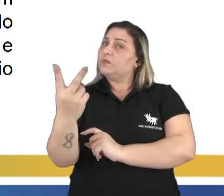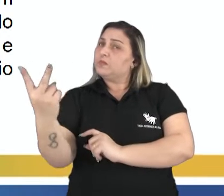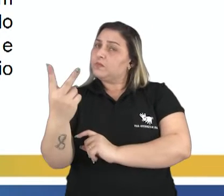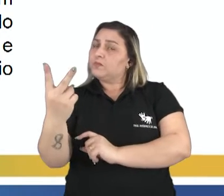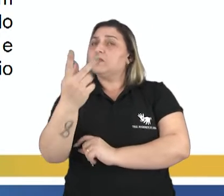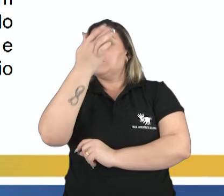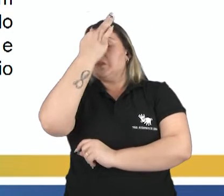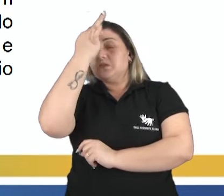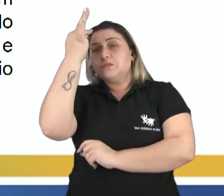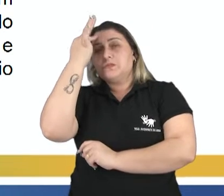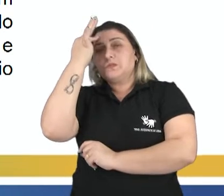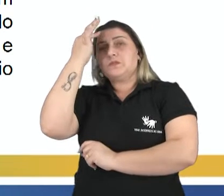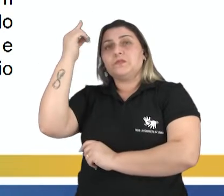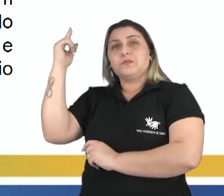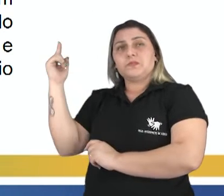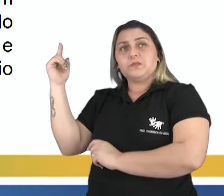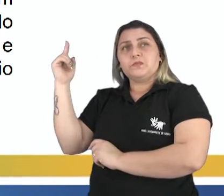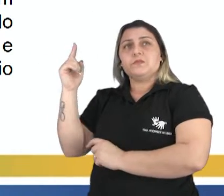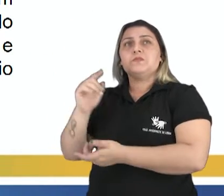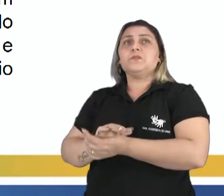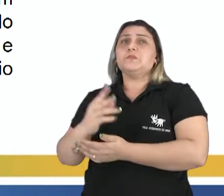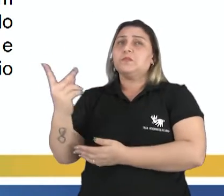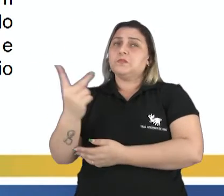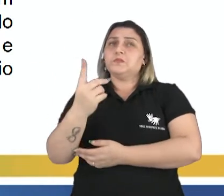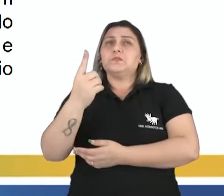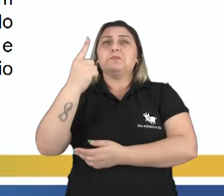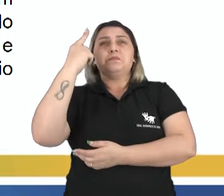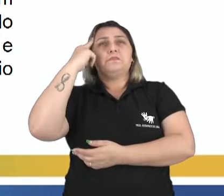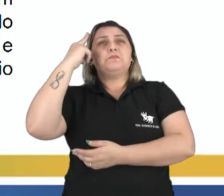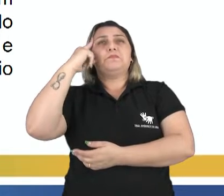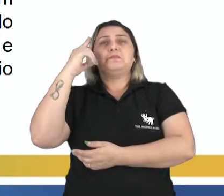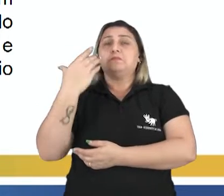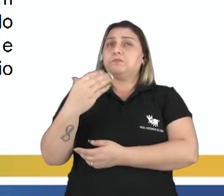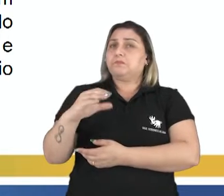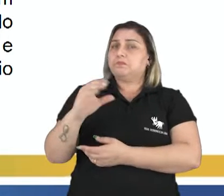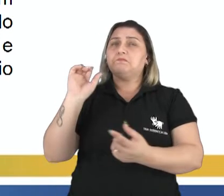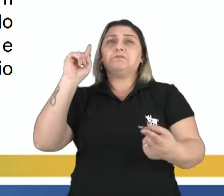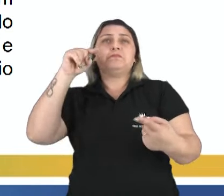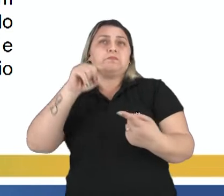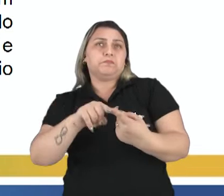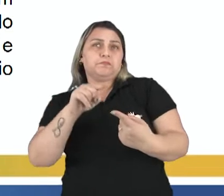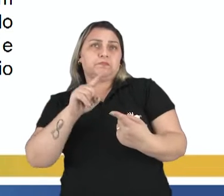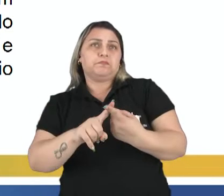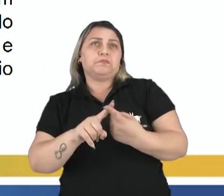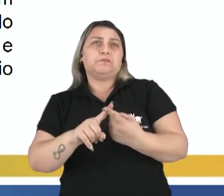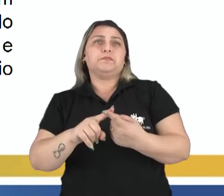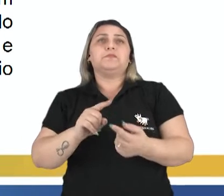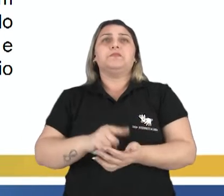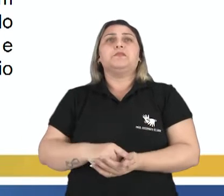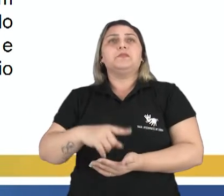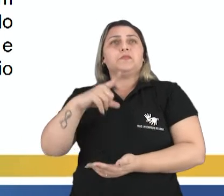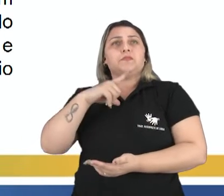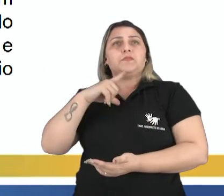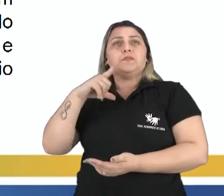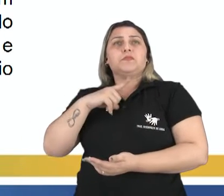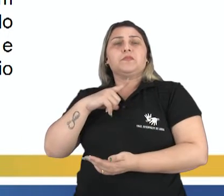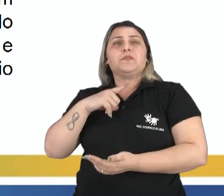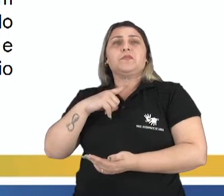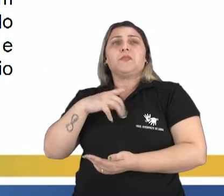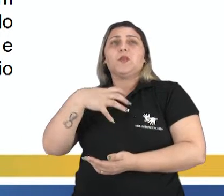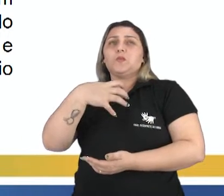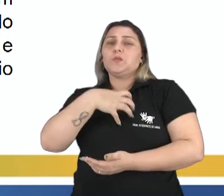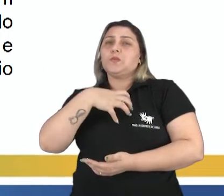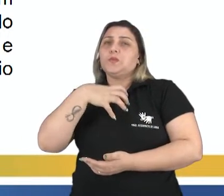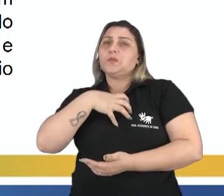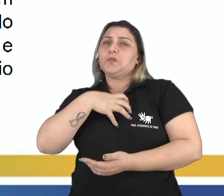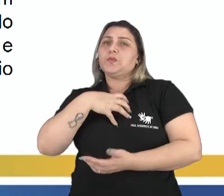e Guattari, tá? Para esses 2 pensadores, a ciência opera por funções, das quais diz respeito ao